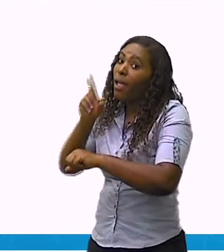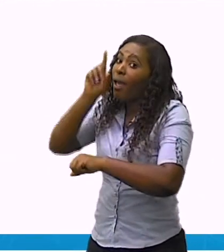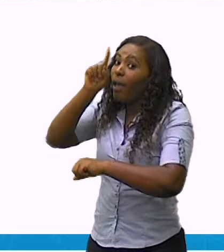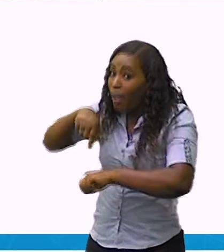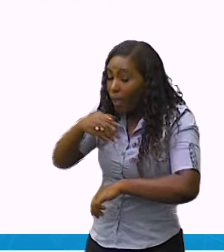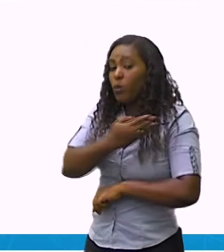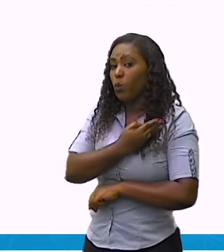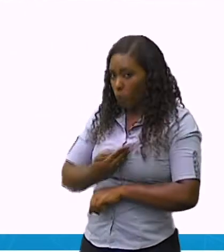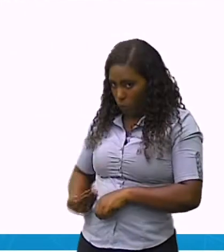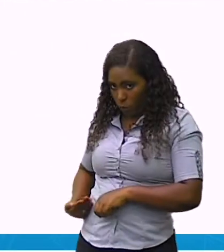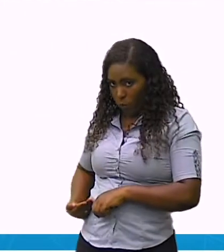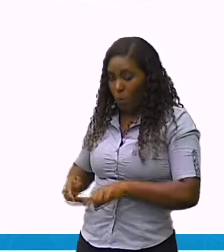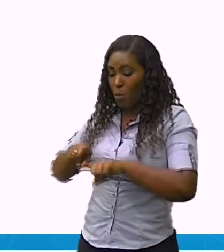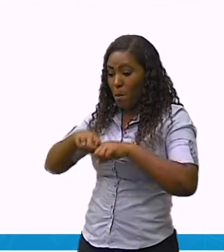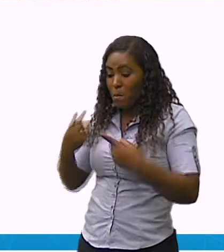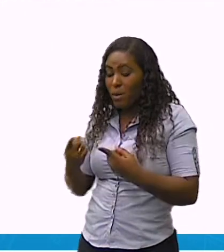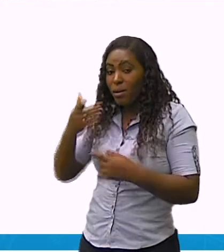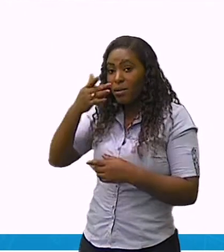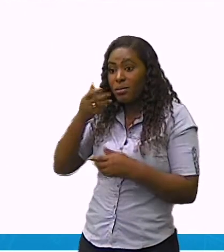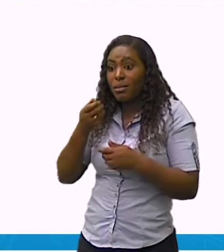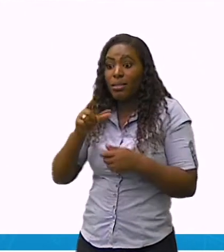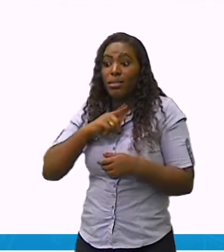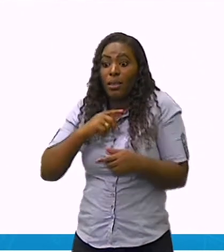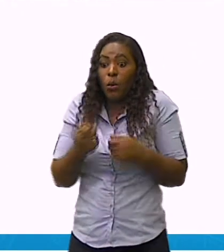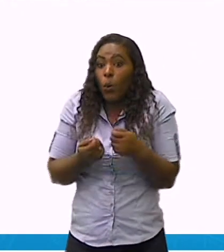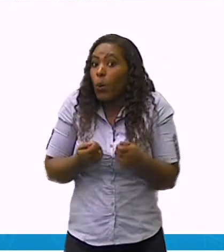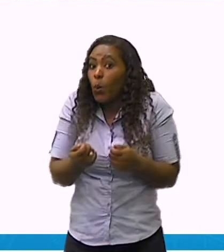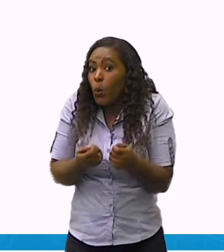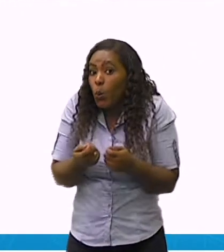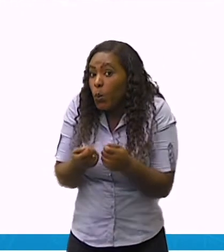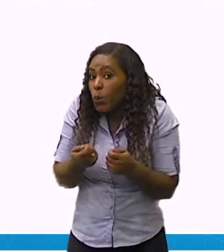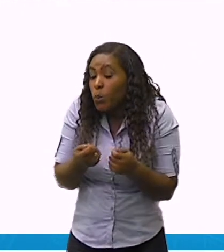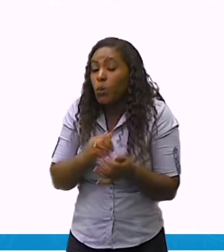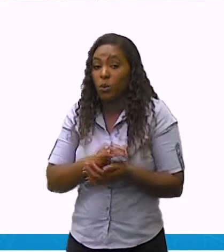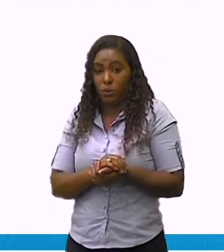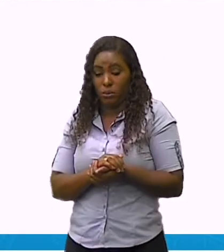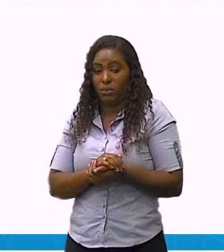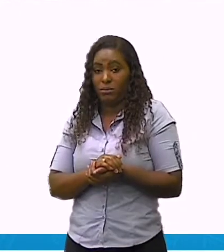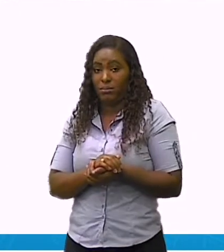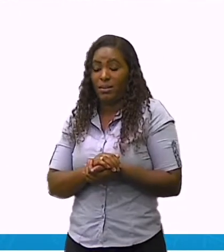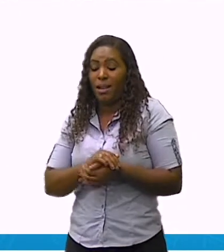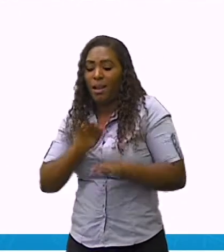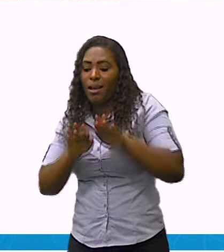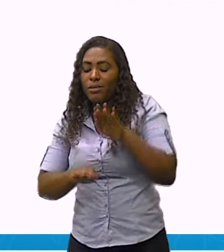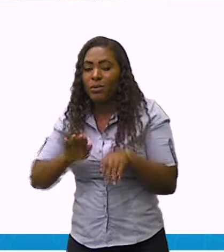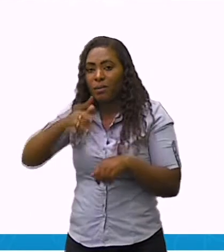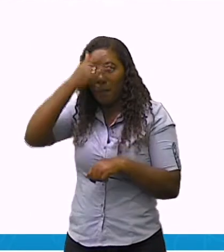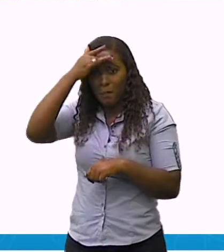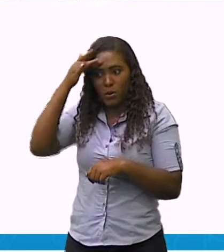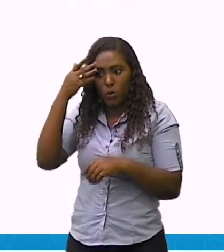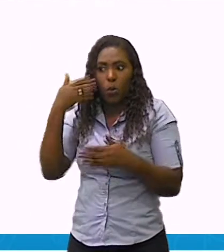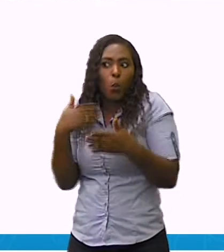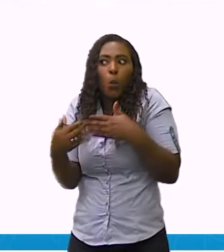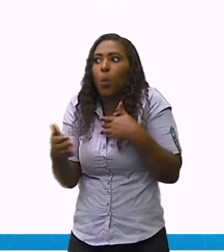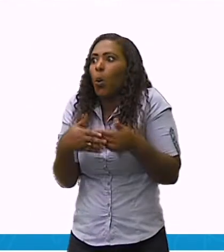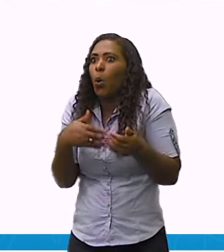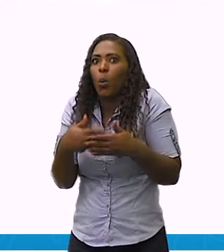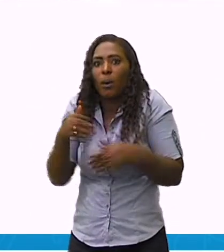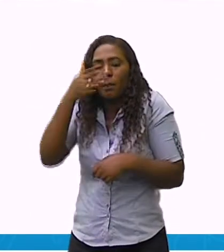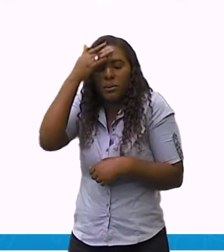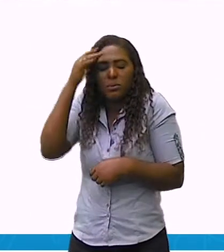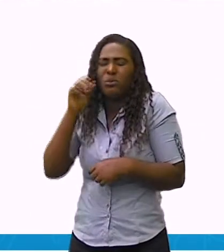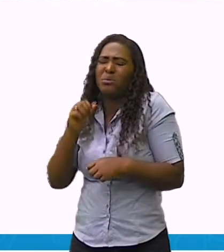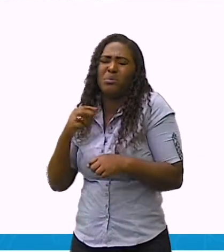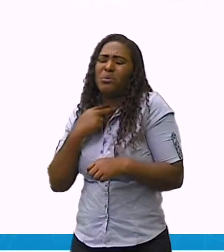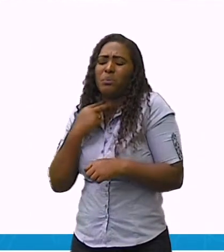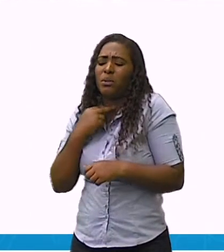áreas são controladas e restritas a determinadas pessoas. Por exemplo, no